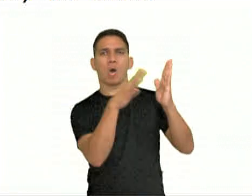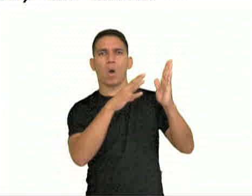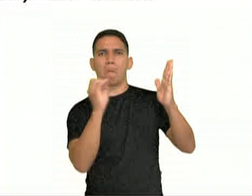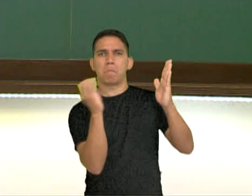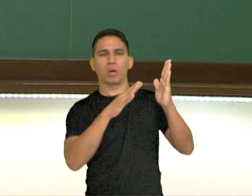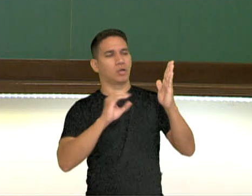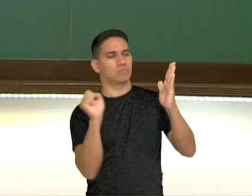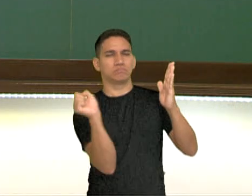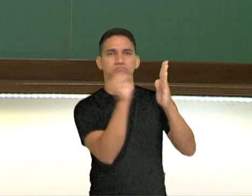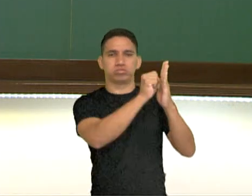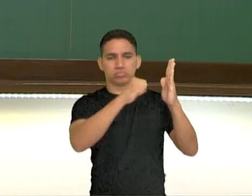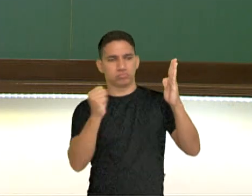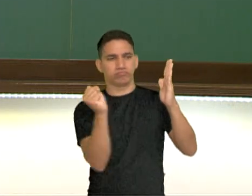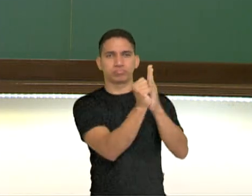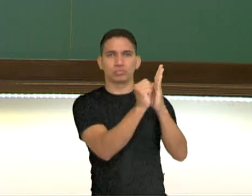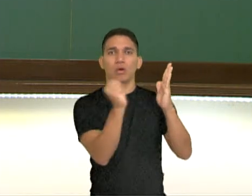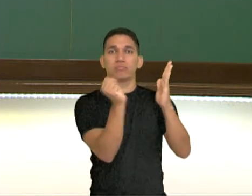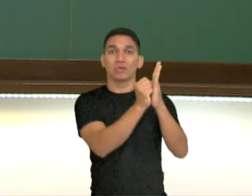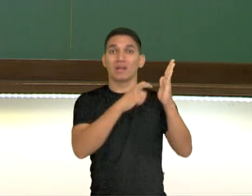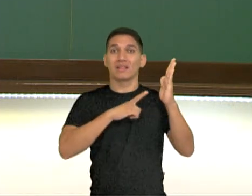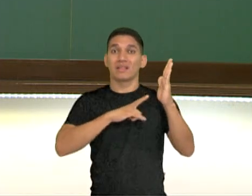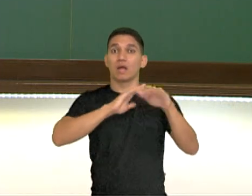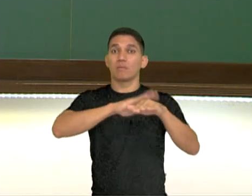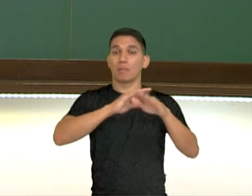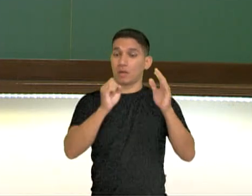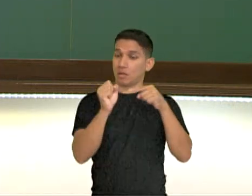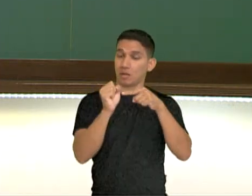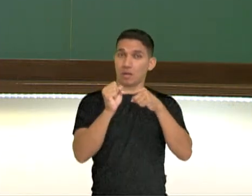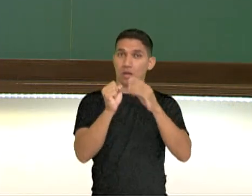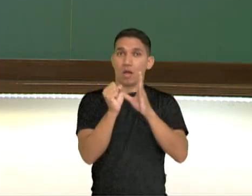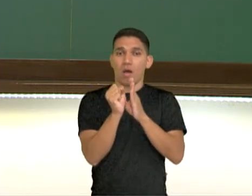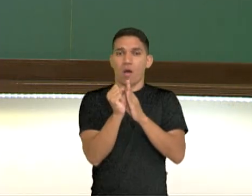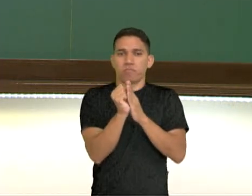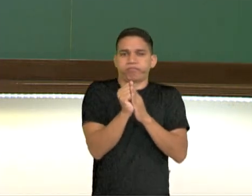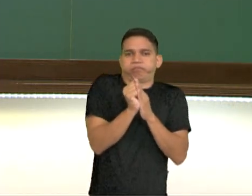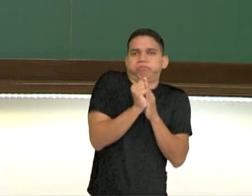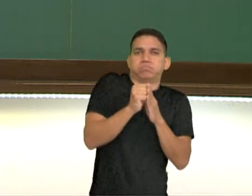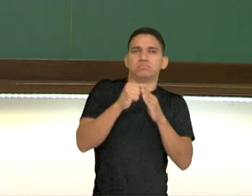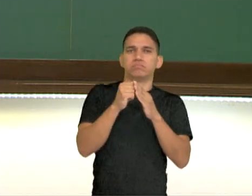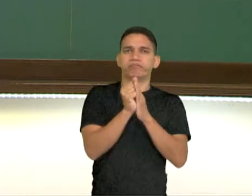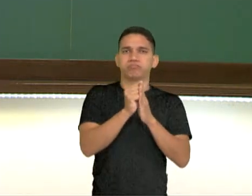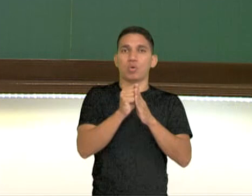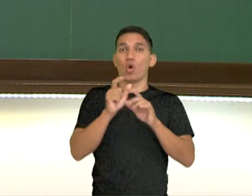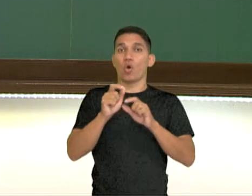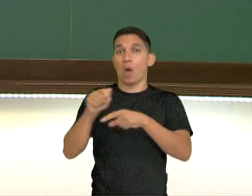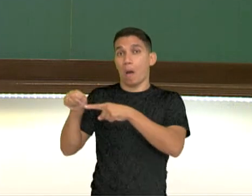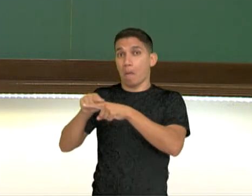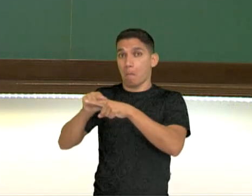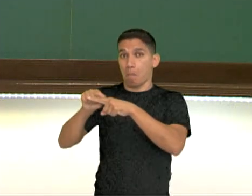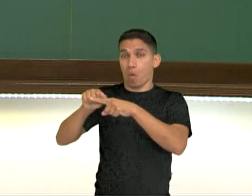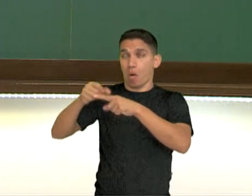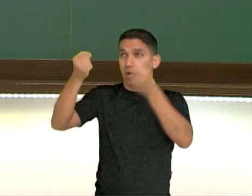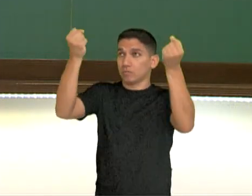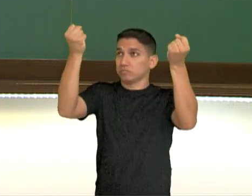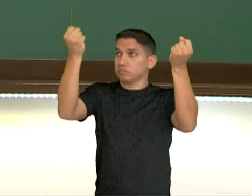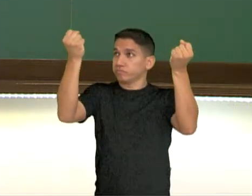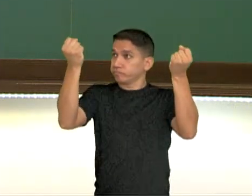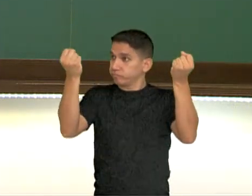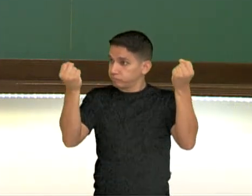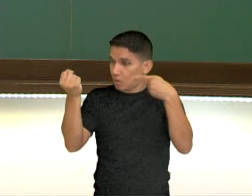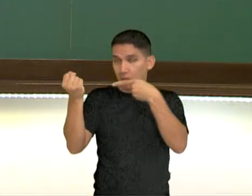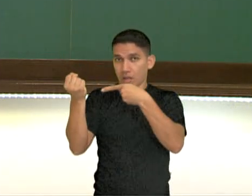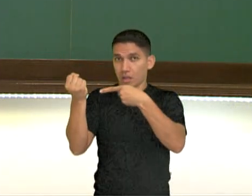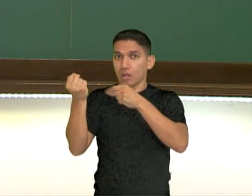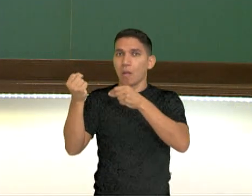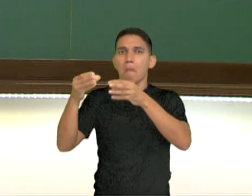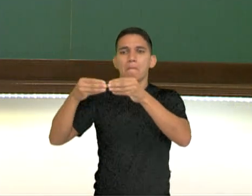você for imaginar isso, tem a questão da deformação dela. A bola de borracha, pela nossa concepção, ela é uma bola que tem uma